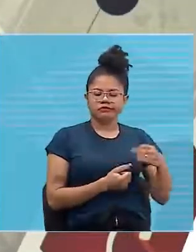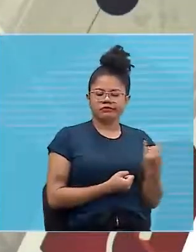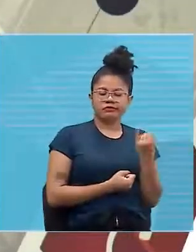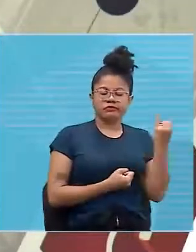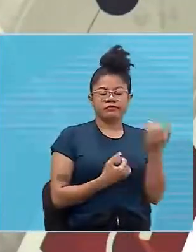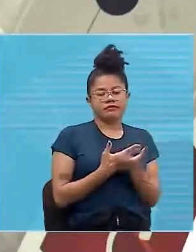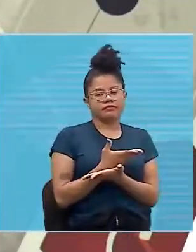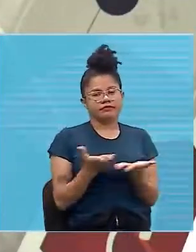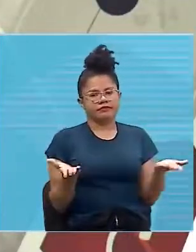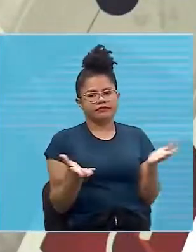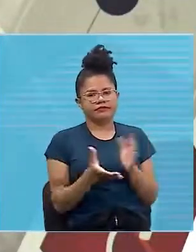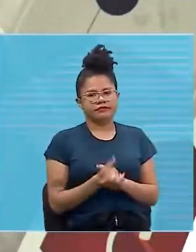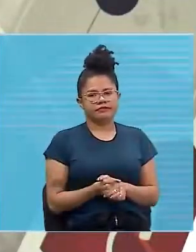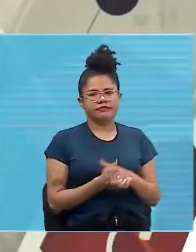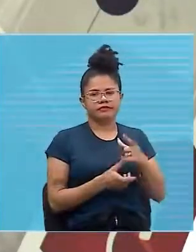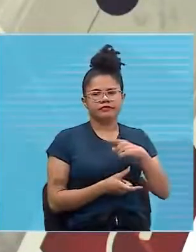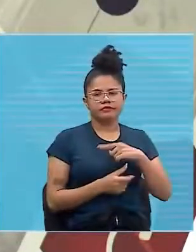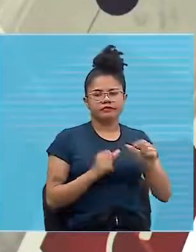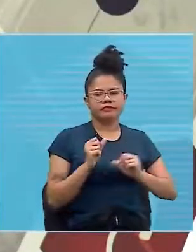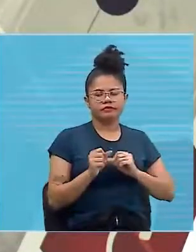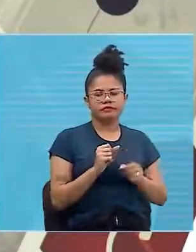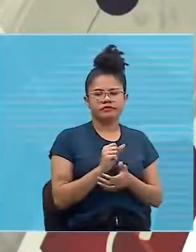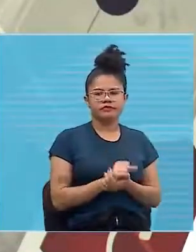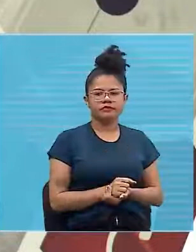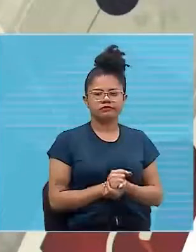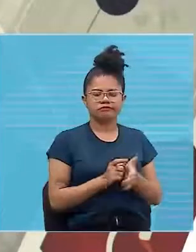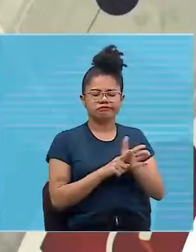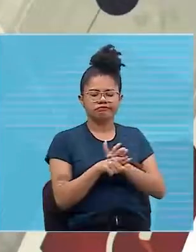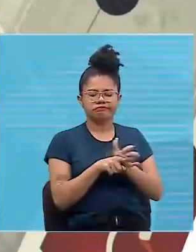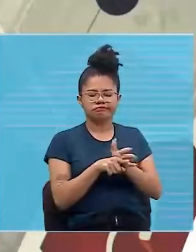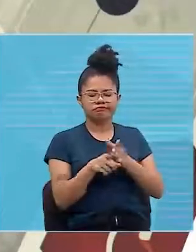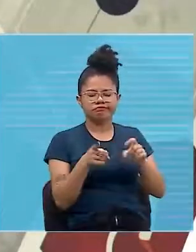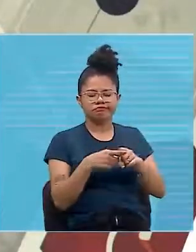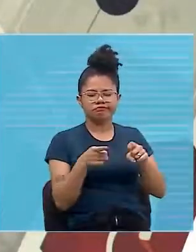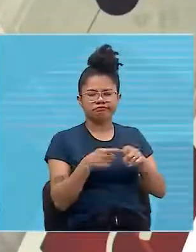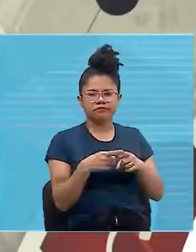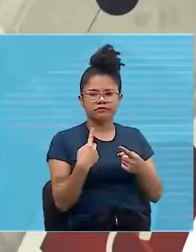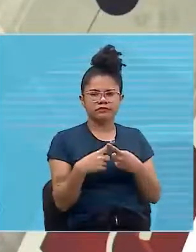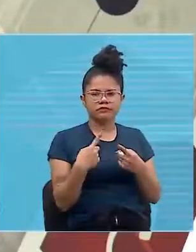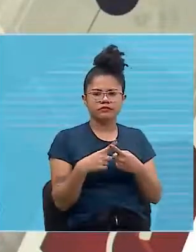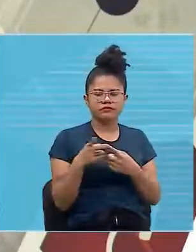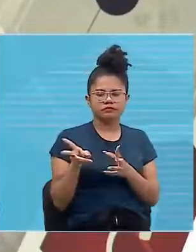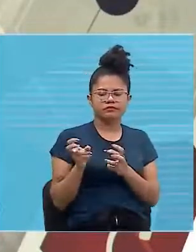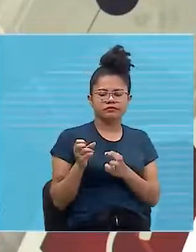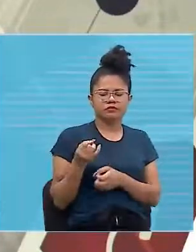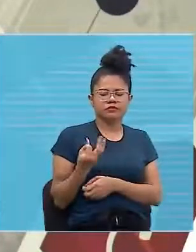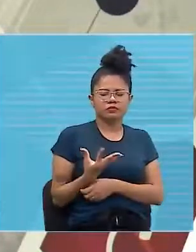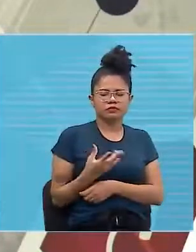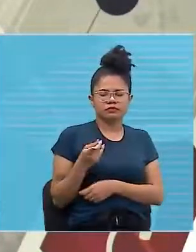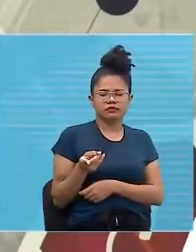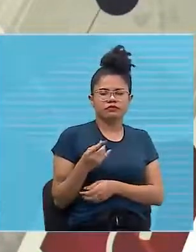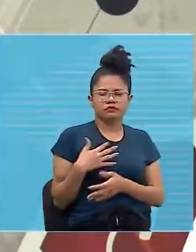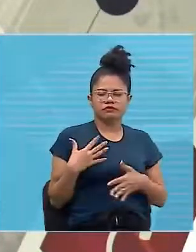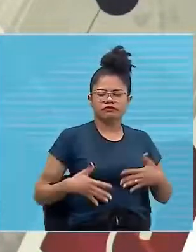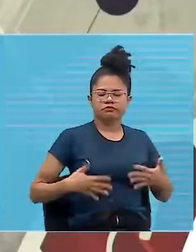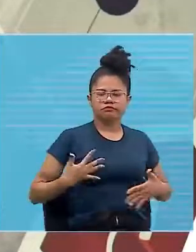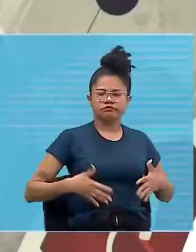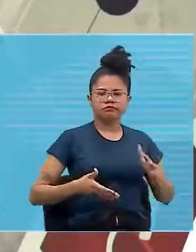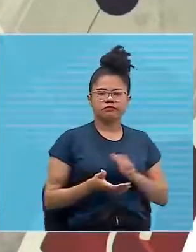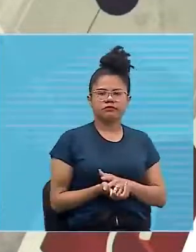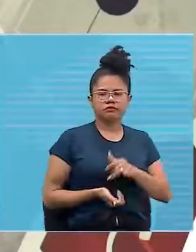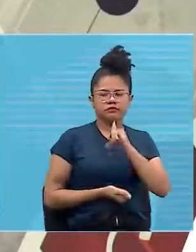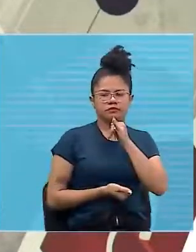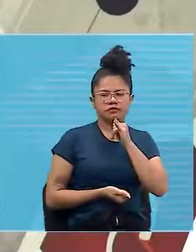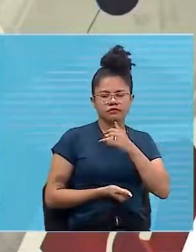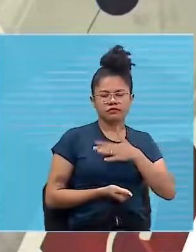você fazer a bioimpedância porque ela vai ter uma noção de o metabolismo gasta por dia por exemplo